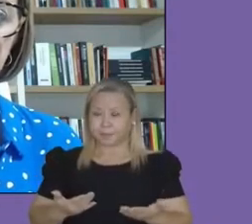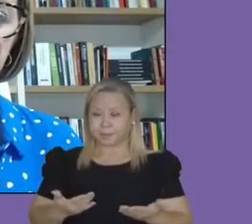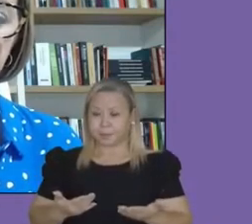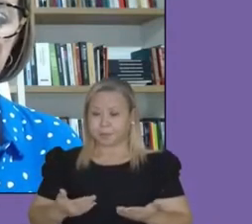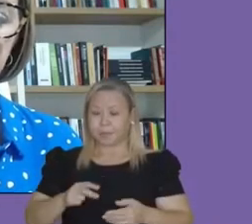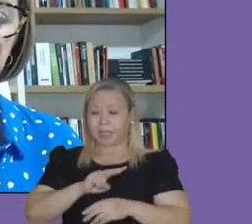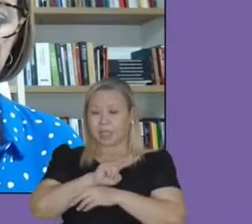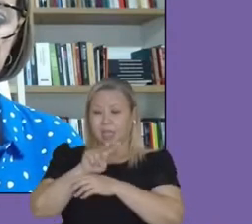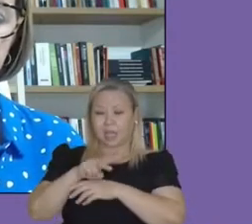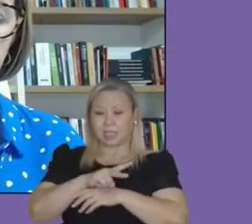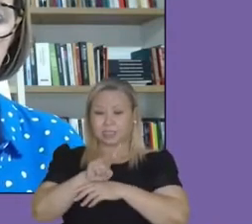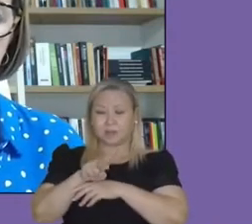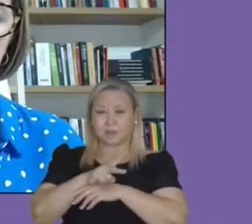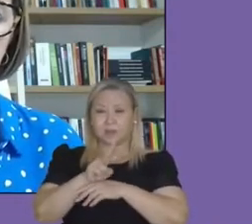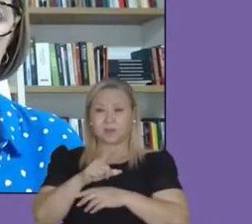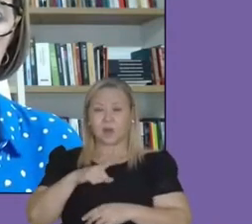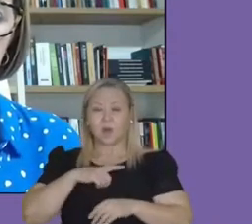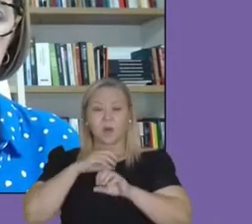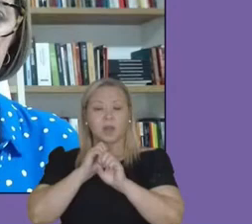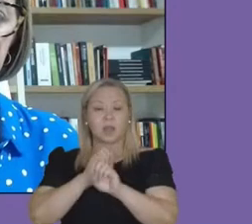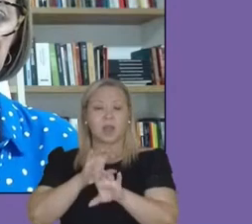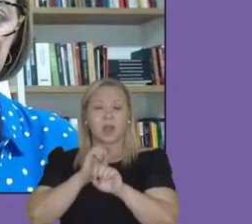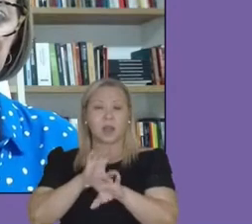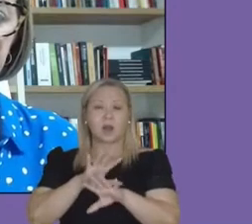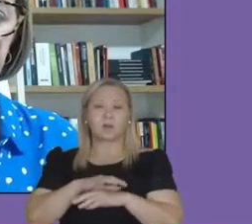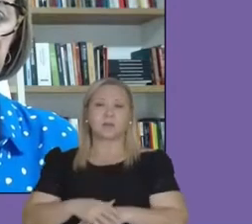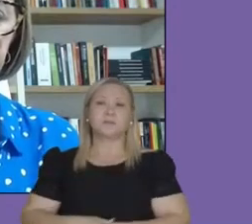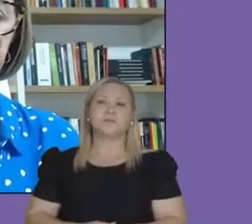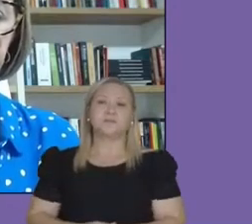especial tem uma aura de